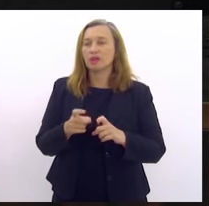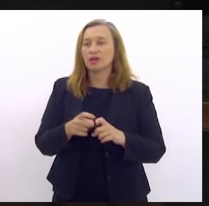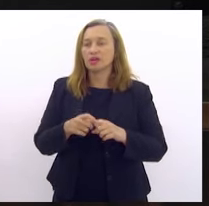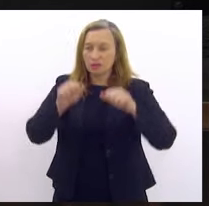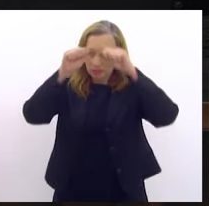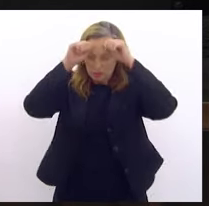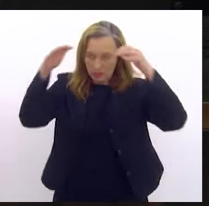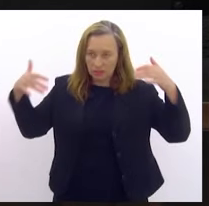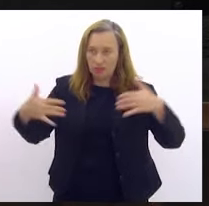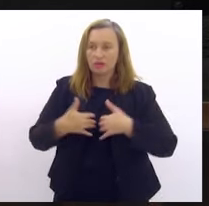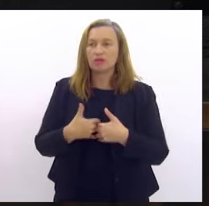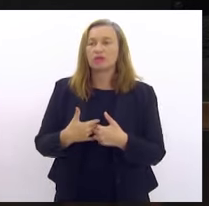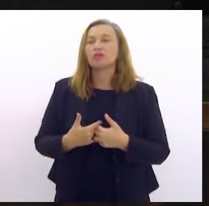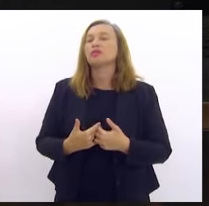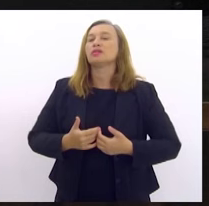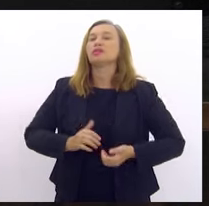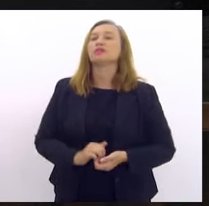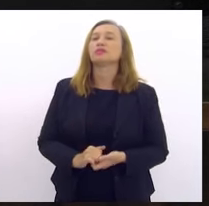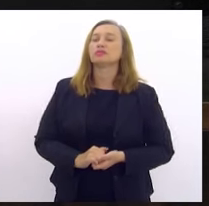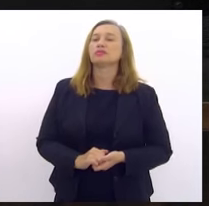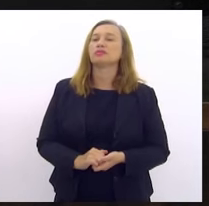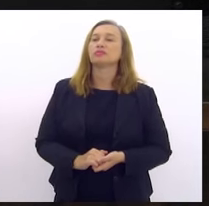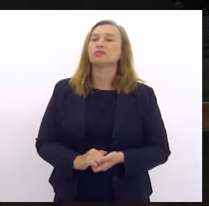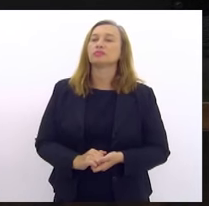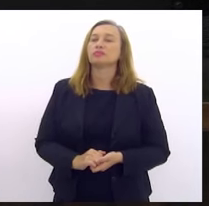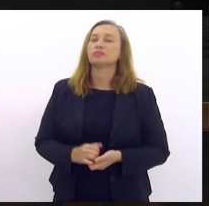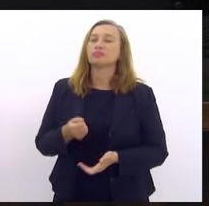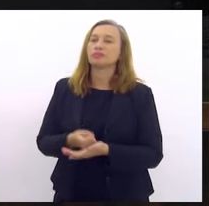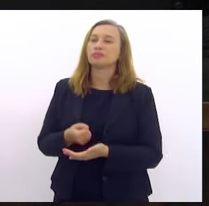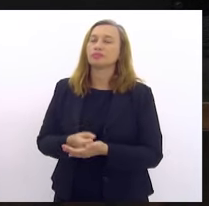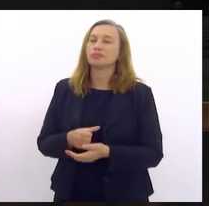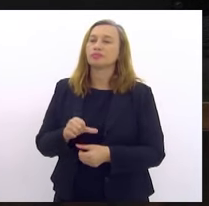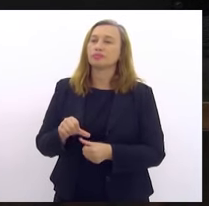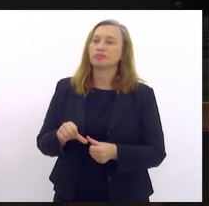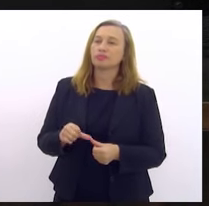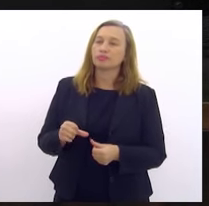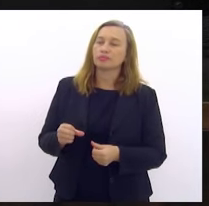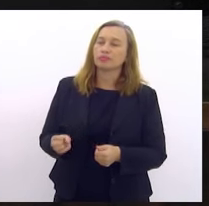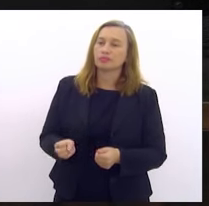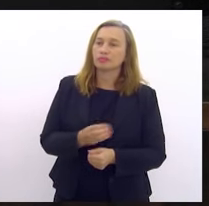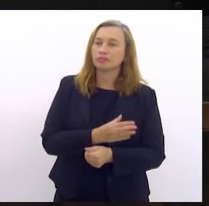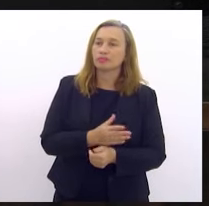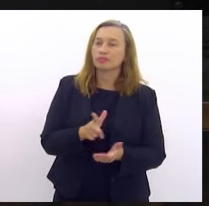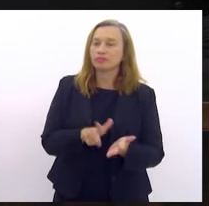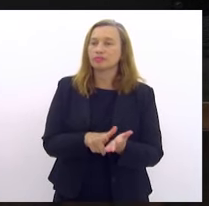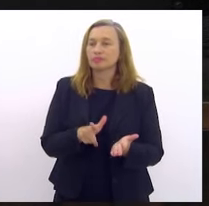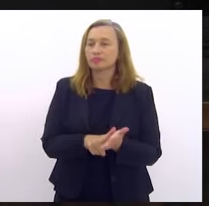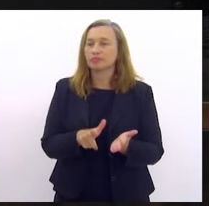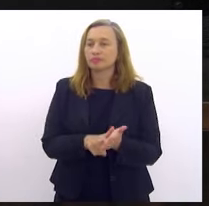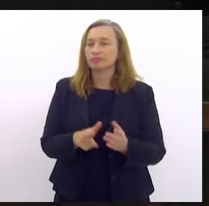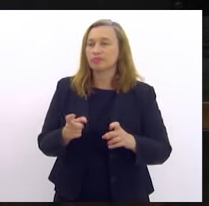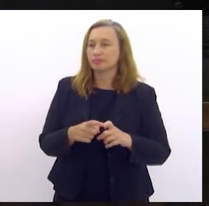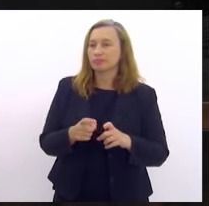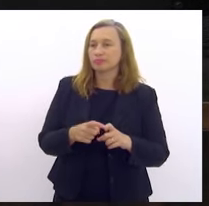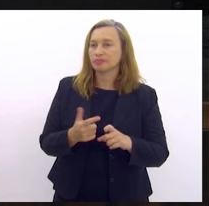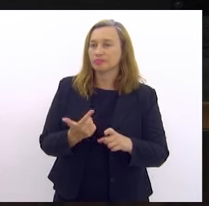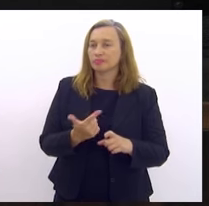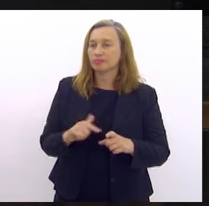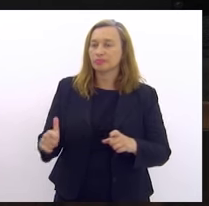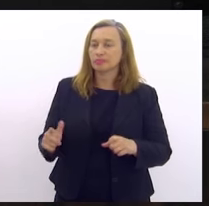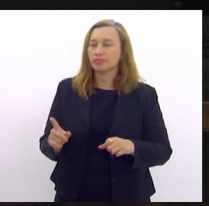espectro autista e vedar a exigência de renovação do laudo médico e atesta sua condição por tempo